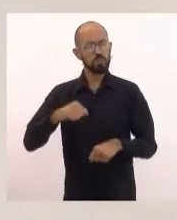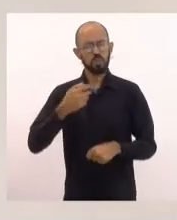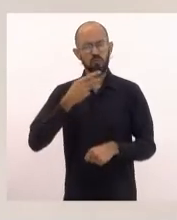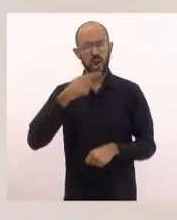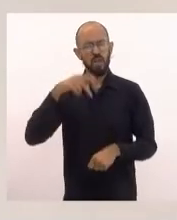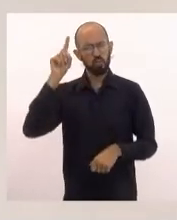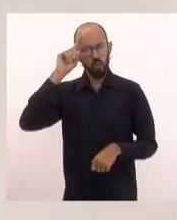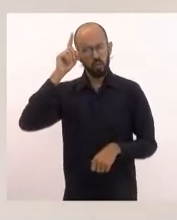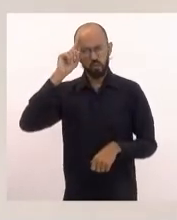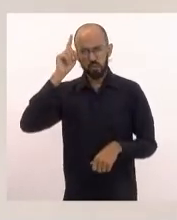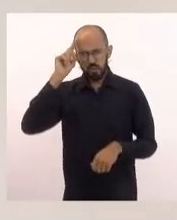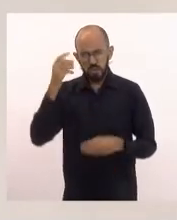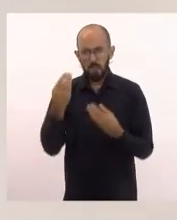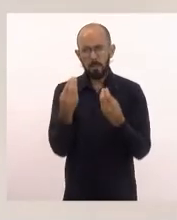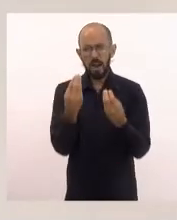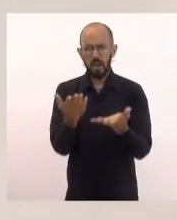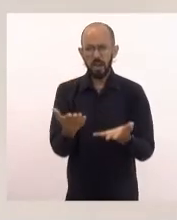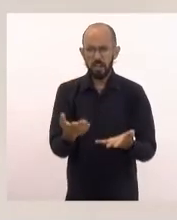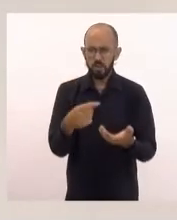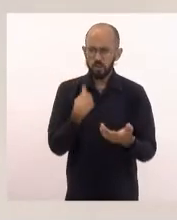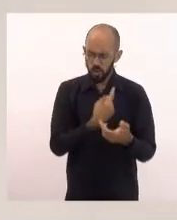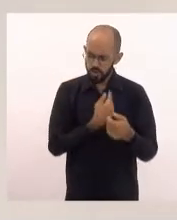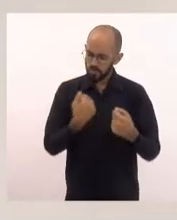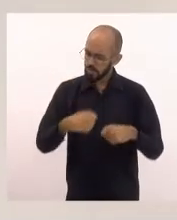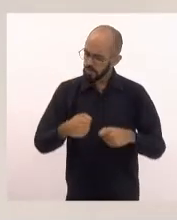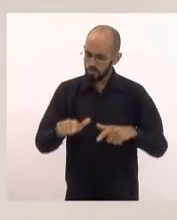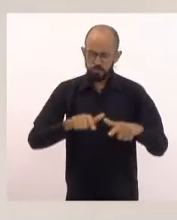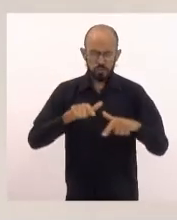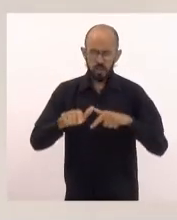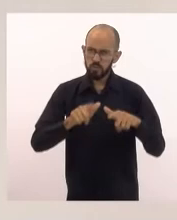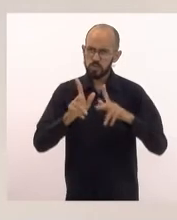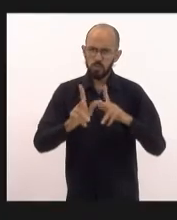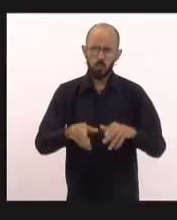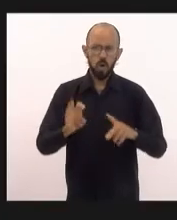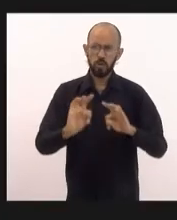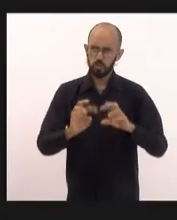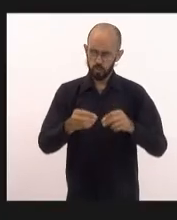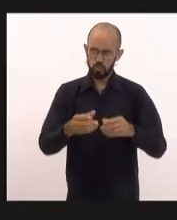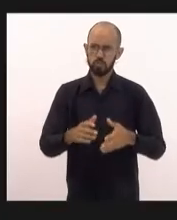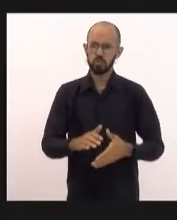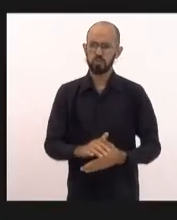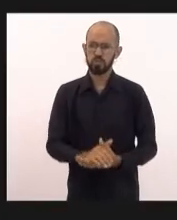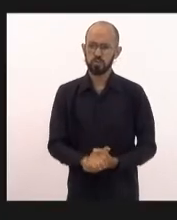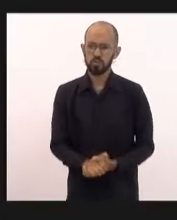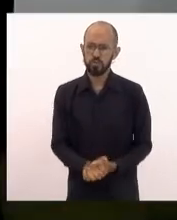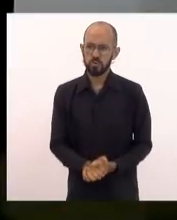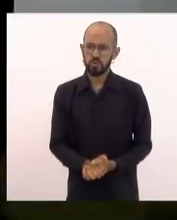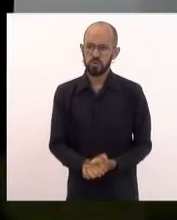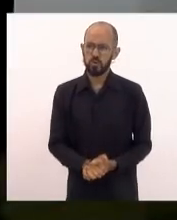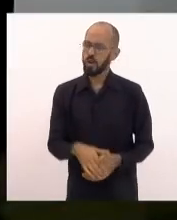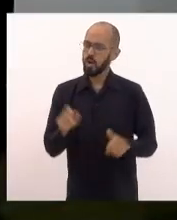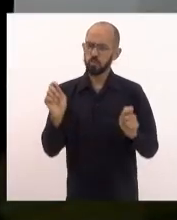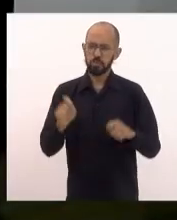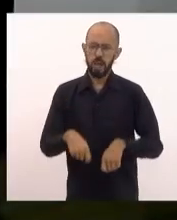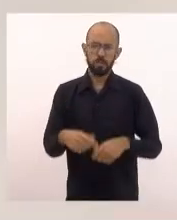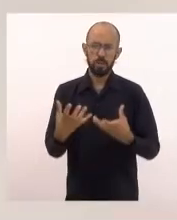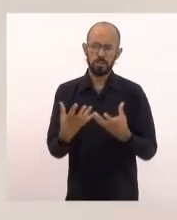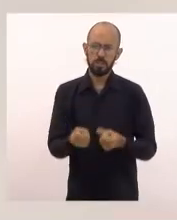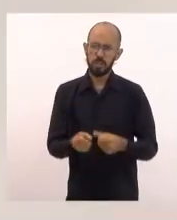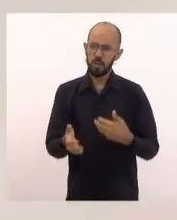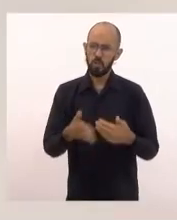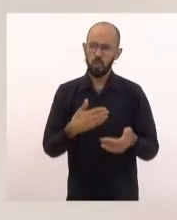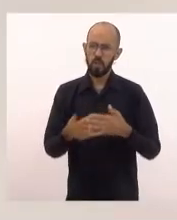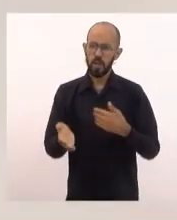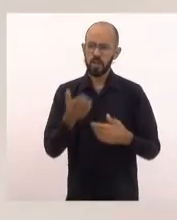Evangélico precisa de serviços como qualquer outro povo. eu não vou admitir qualquer tipo de